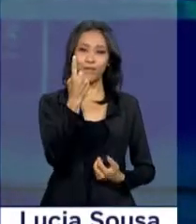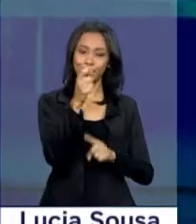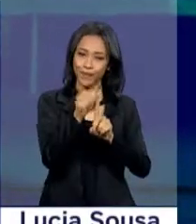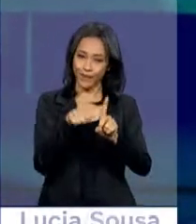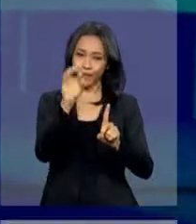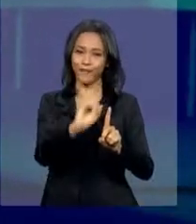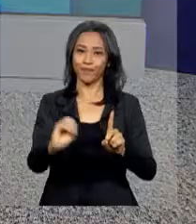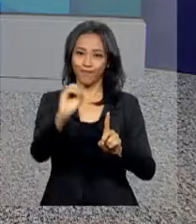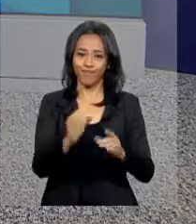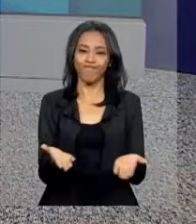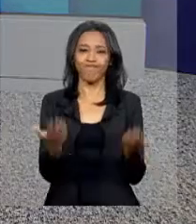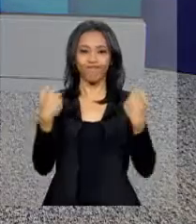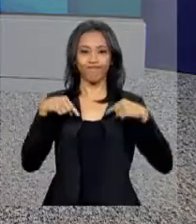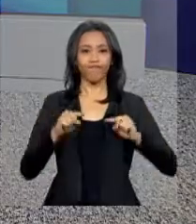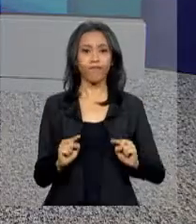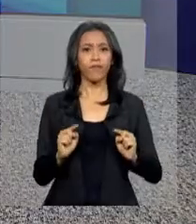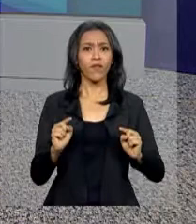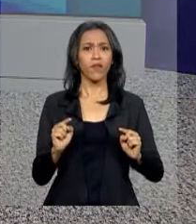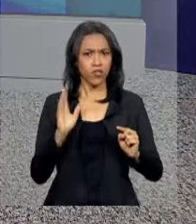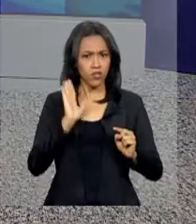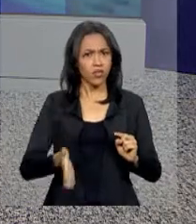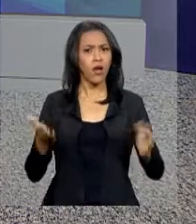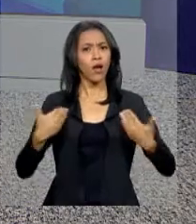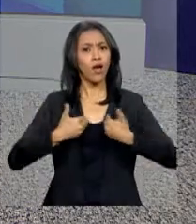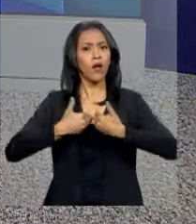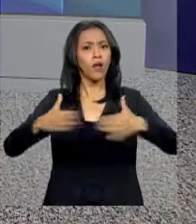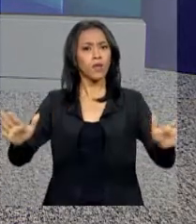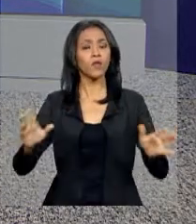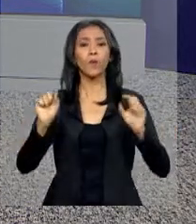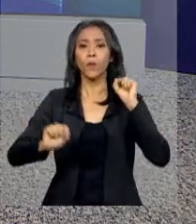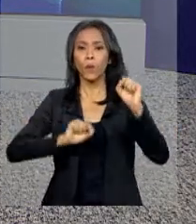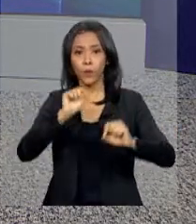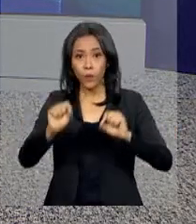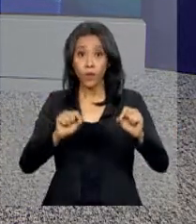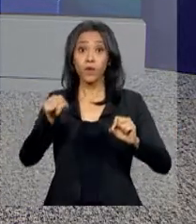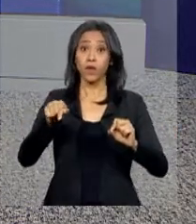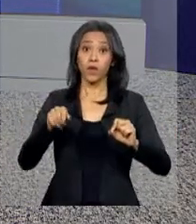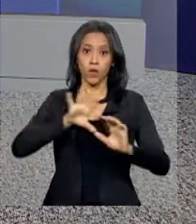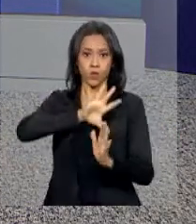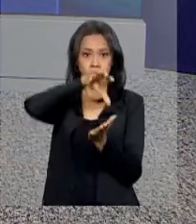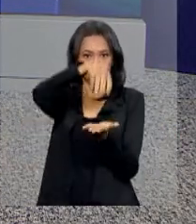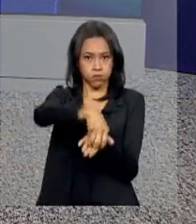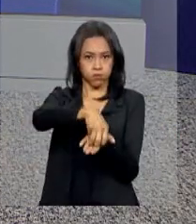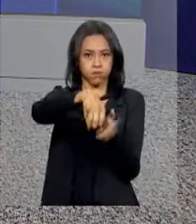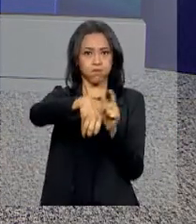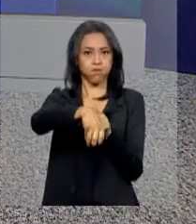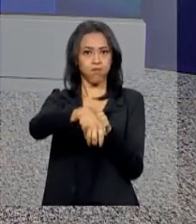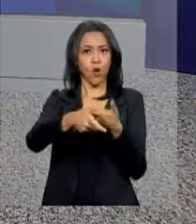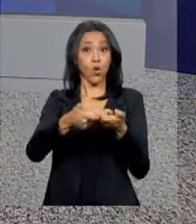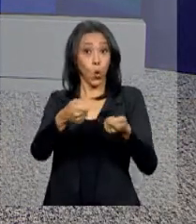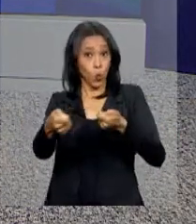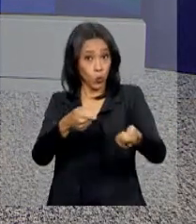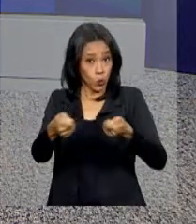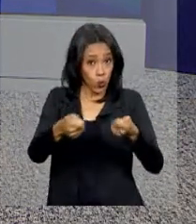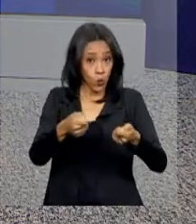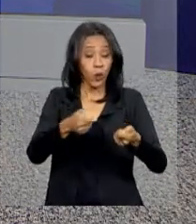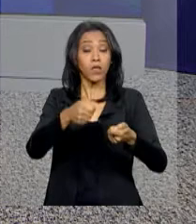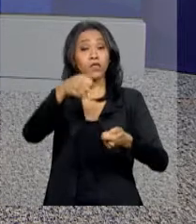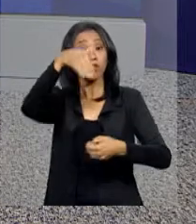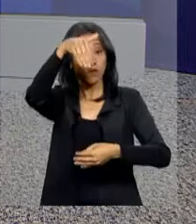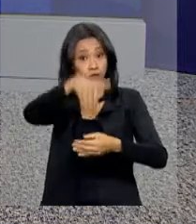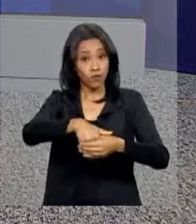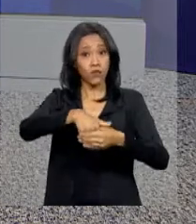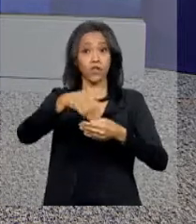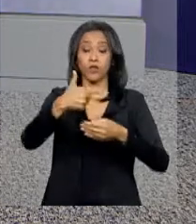de outubro começou a funcionar hoje em brasília o centro integrado de comando e controle das eleições de 2018